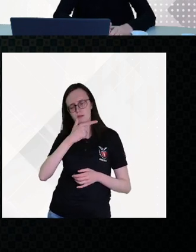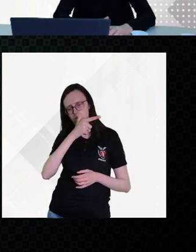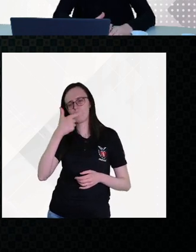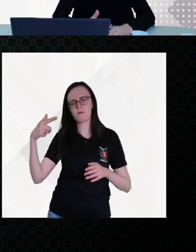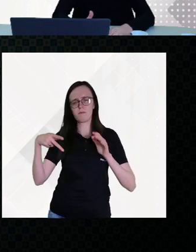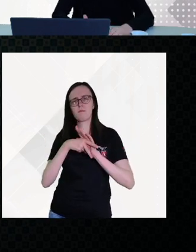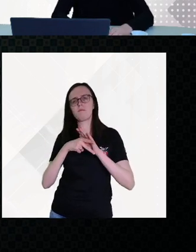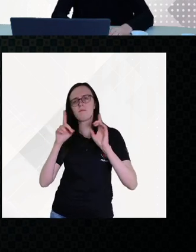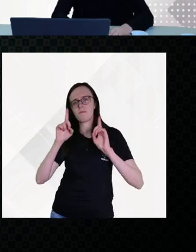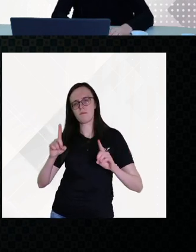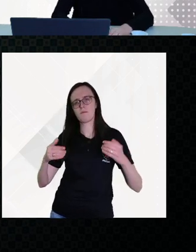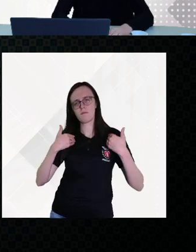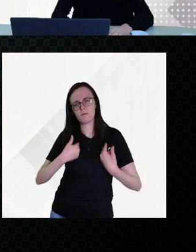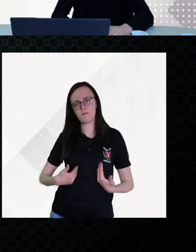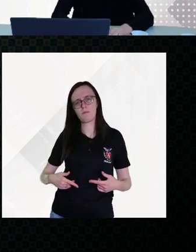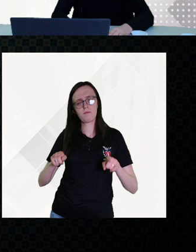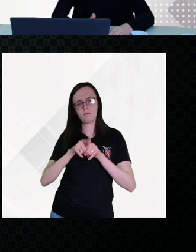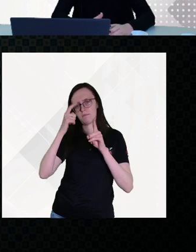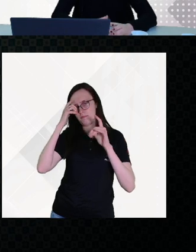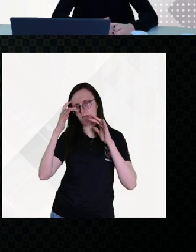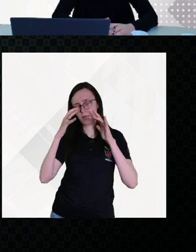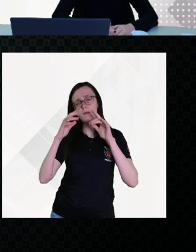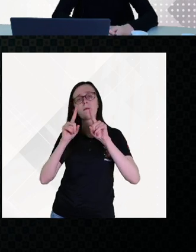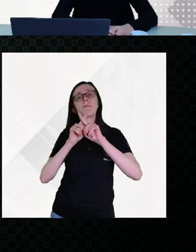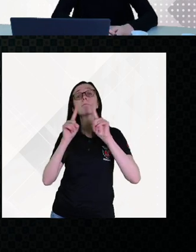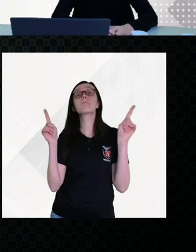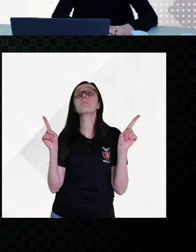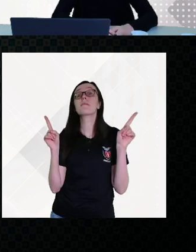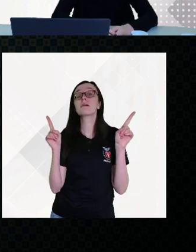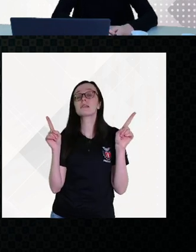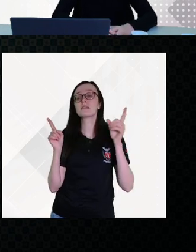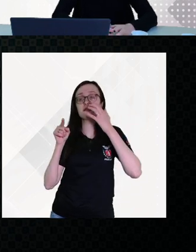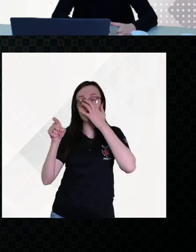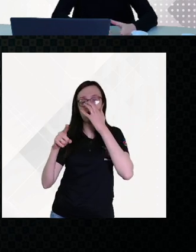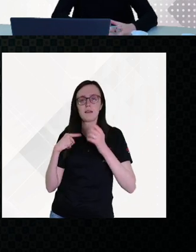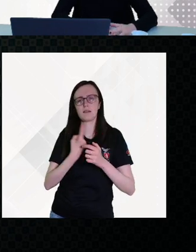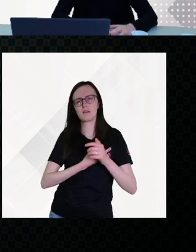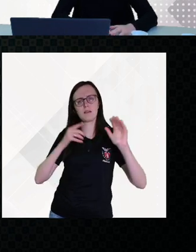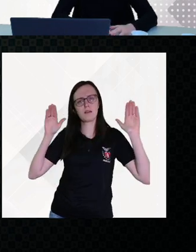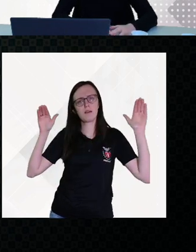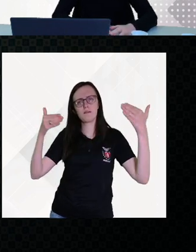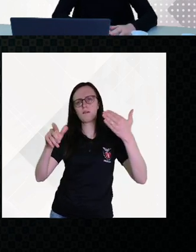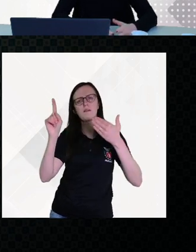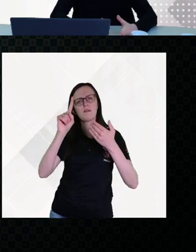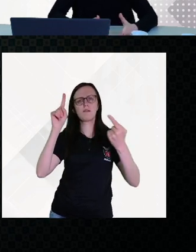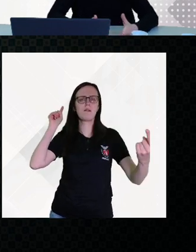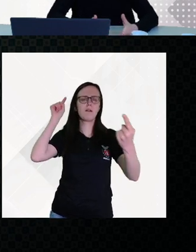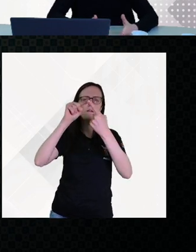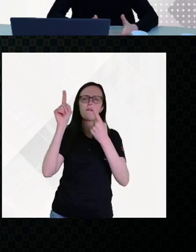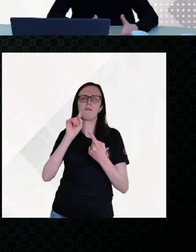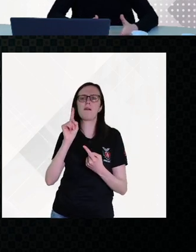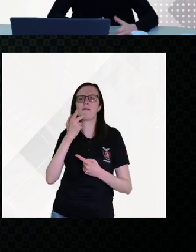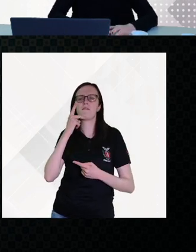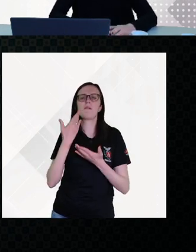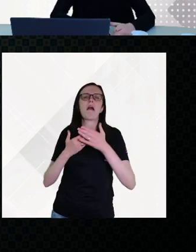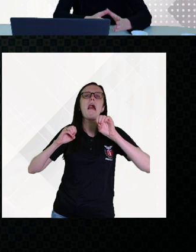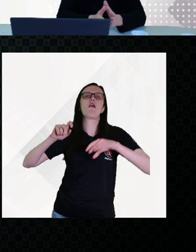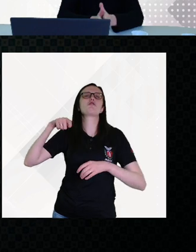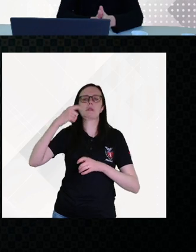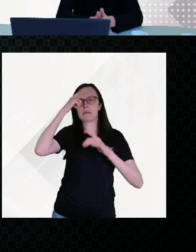deficiências físicas, nem outras neuromotoras. Mas aqui, a nossa fala não é com a intenção de dar uma aula de neurologia, por